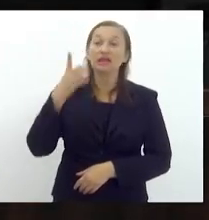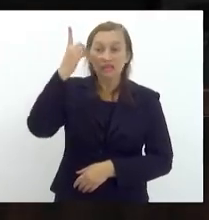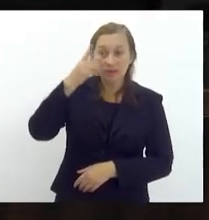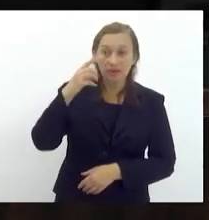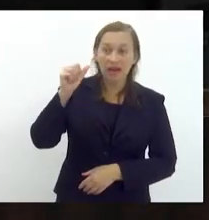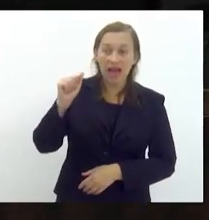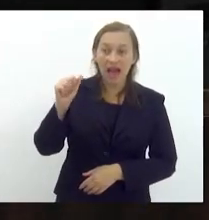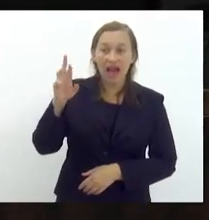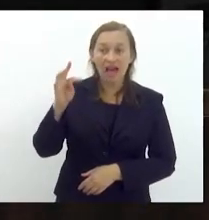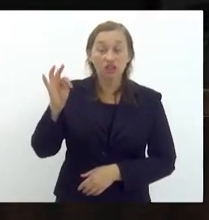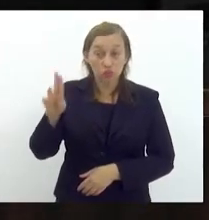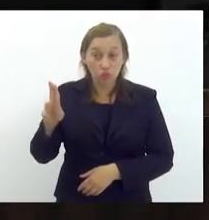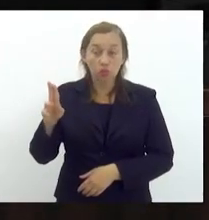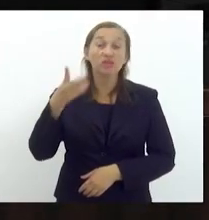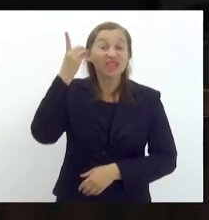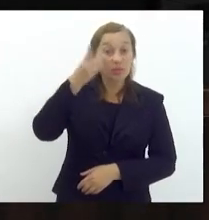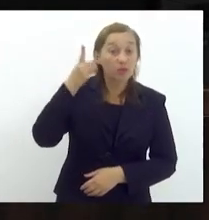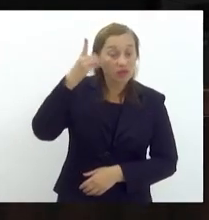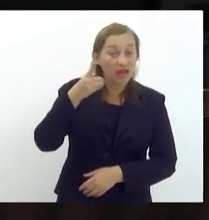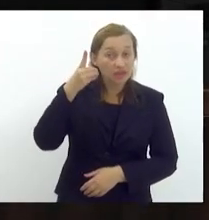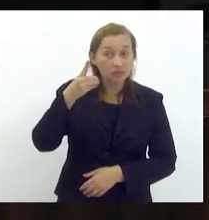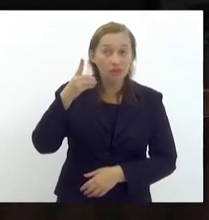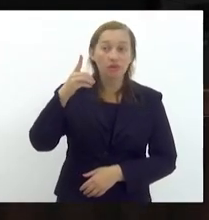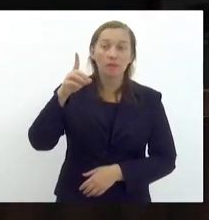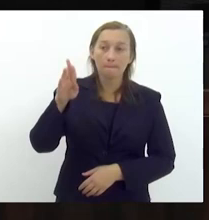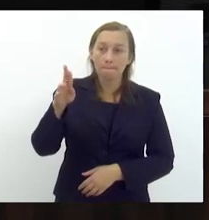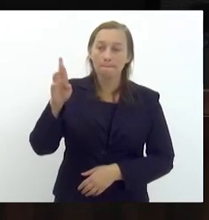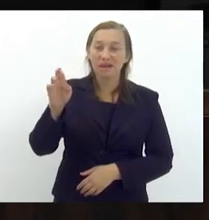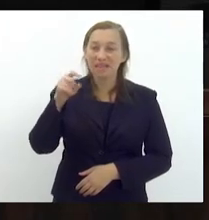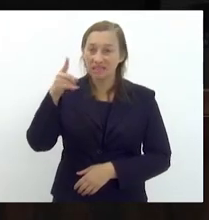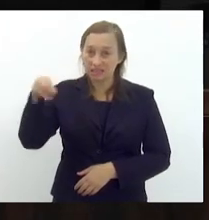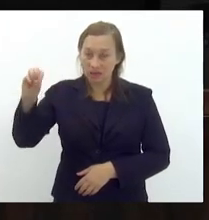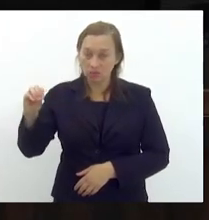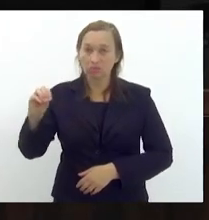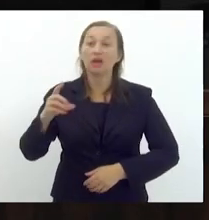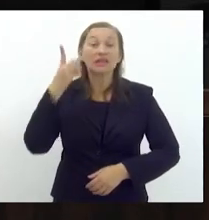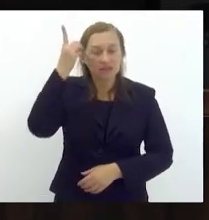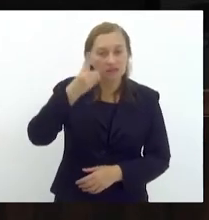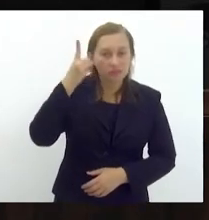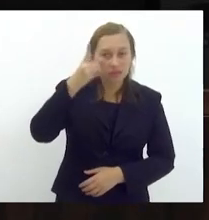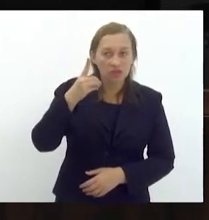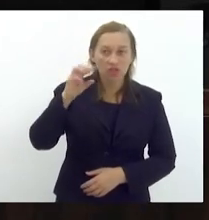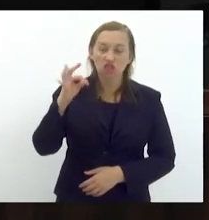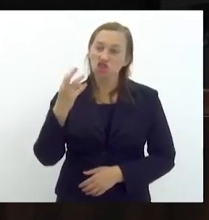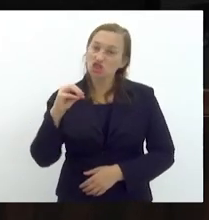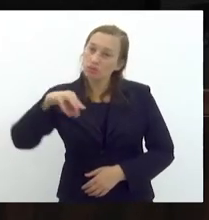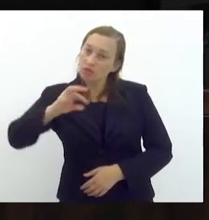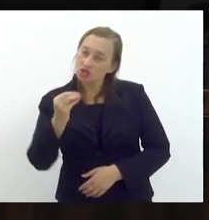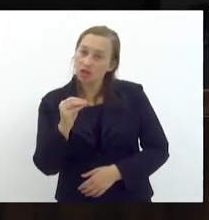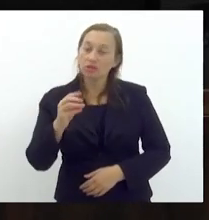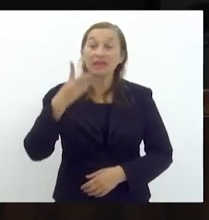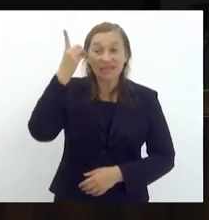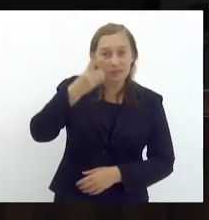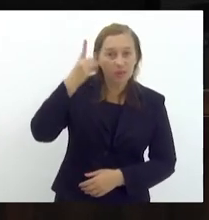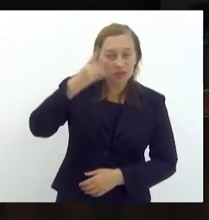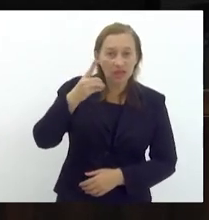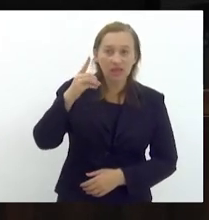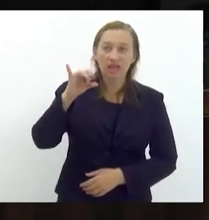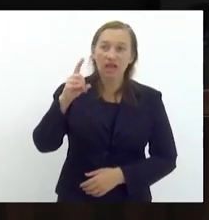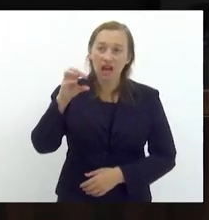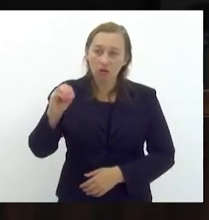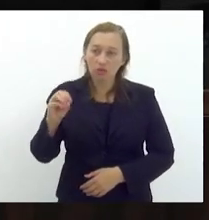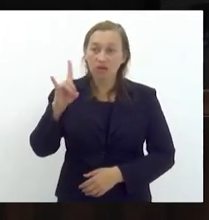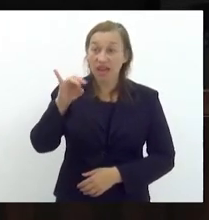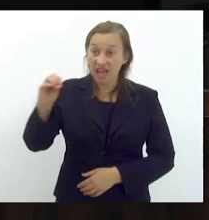Arthur Monteiro Deputado brasão Deputado Chico Machado Deputado Cláudio